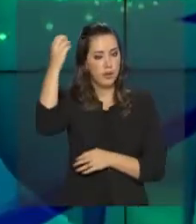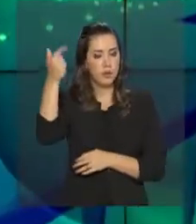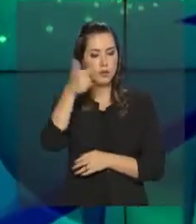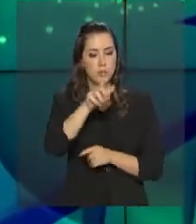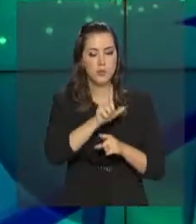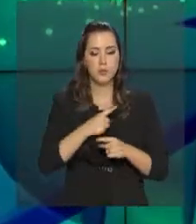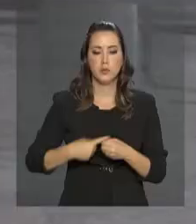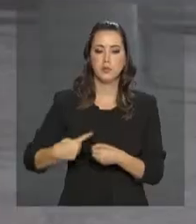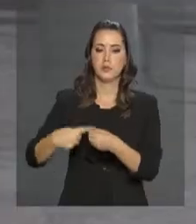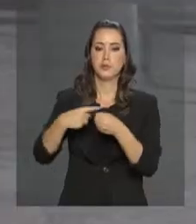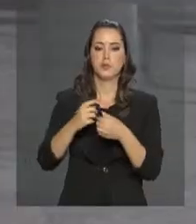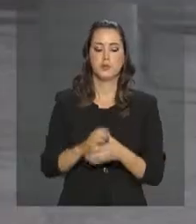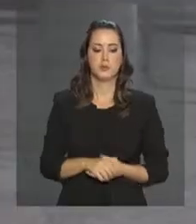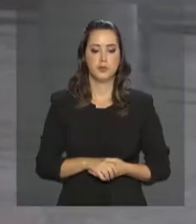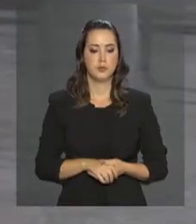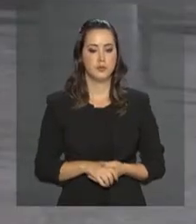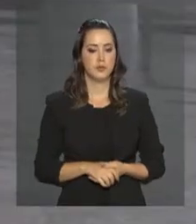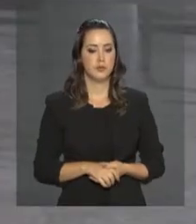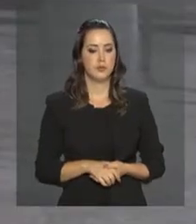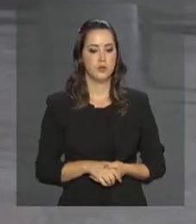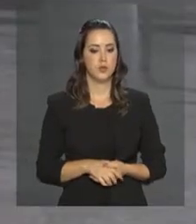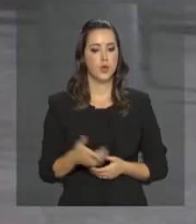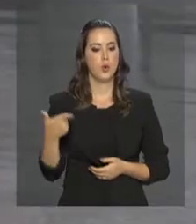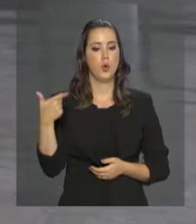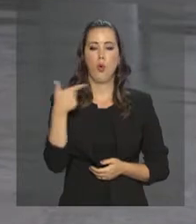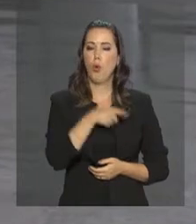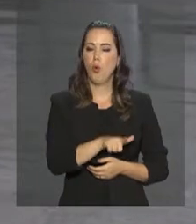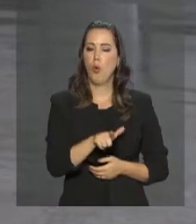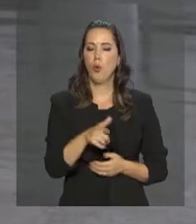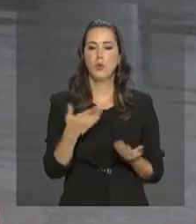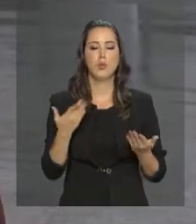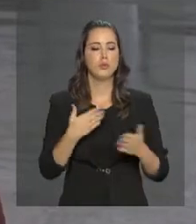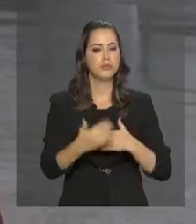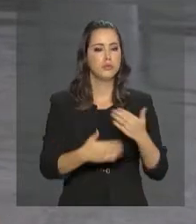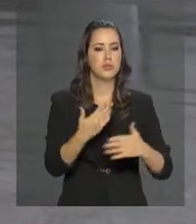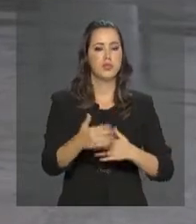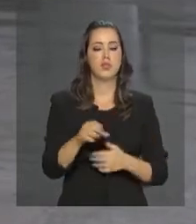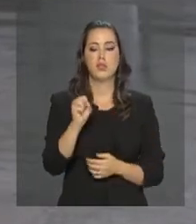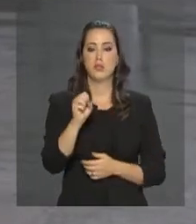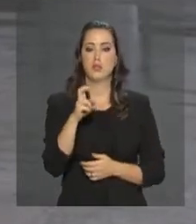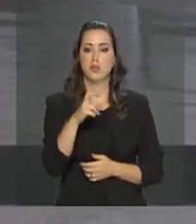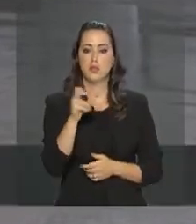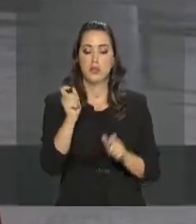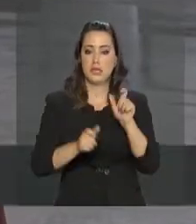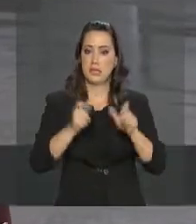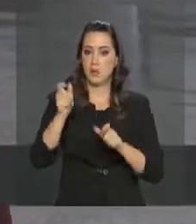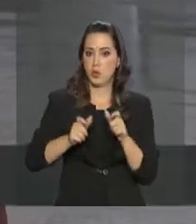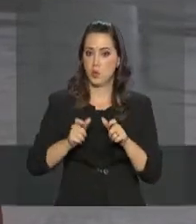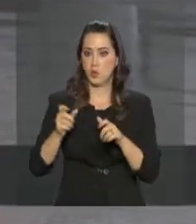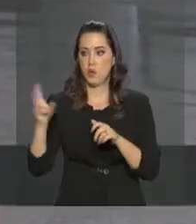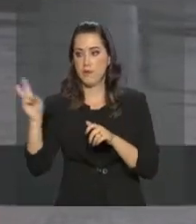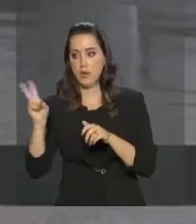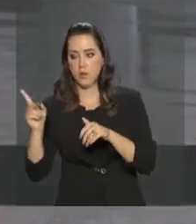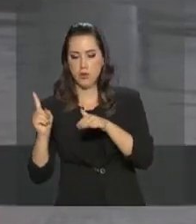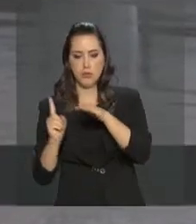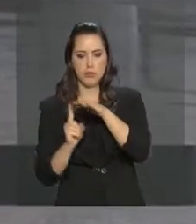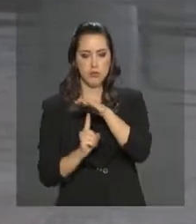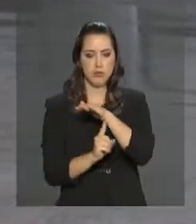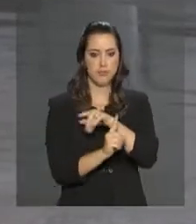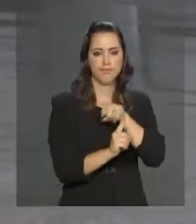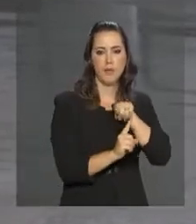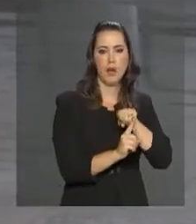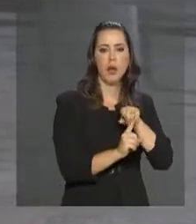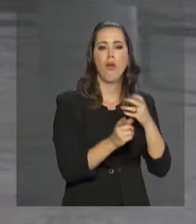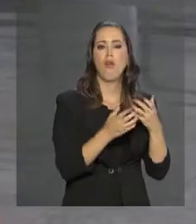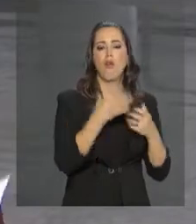informações. Em mais uma etapa de interiorização, 85 imigrantes vão para as cidades de